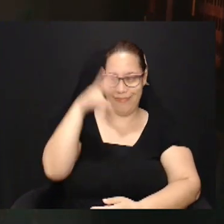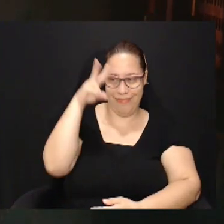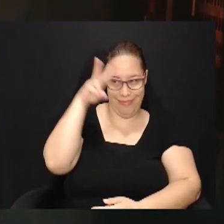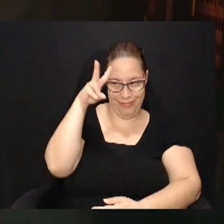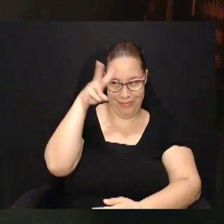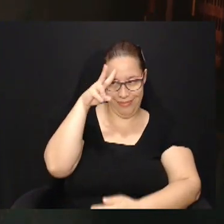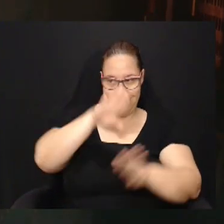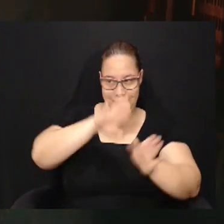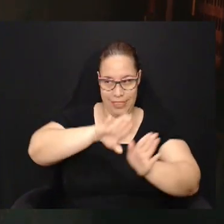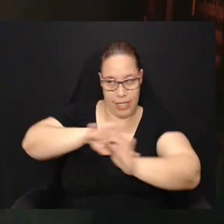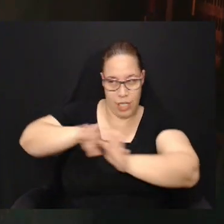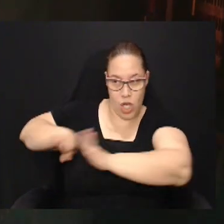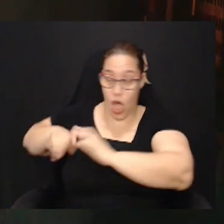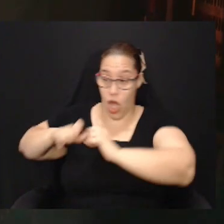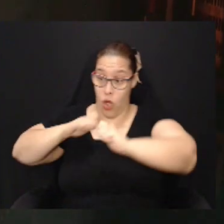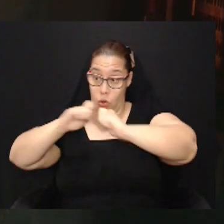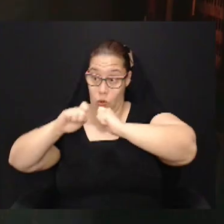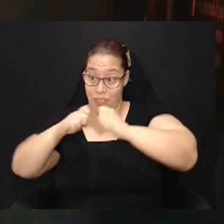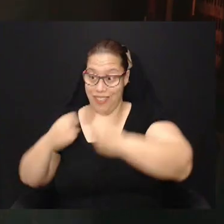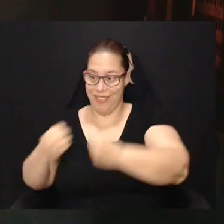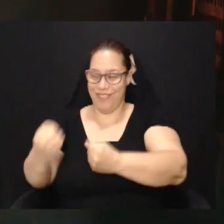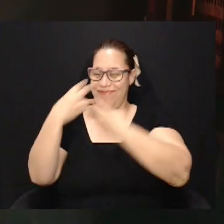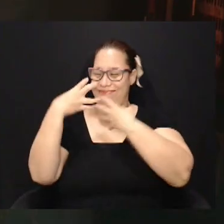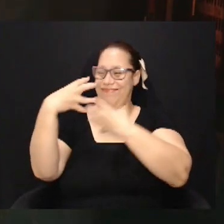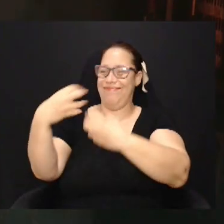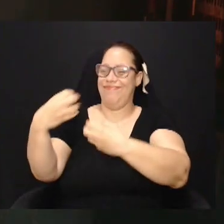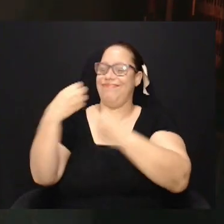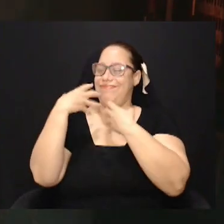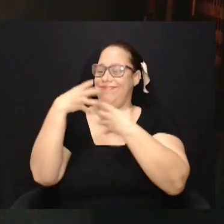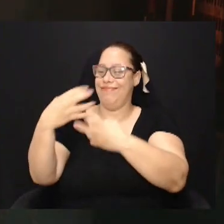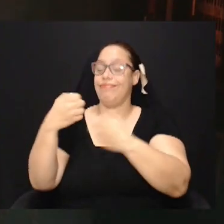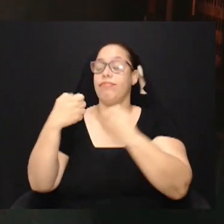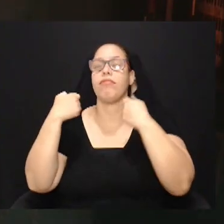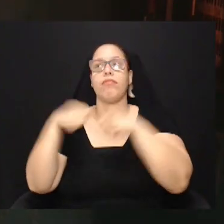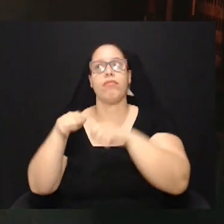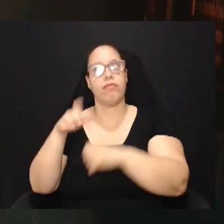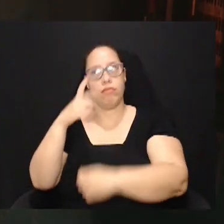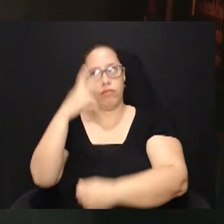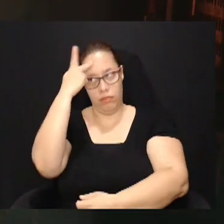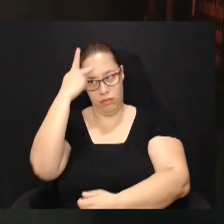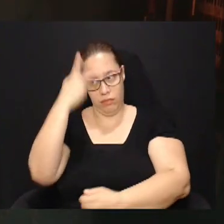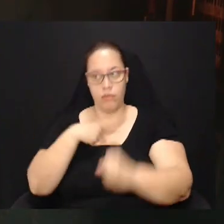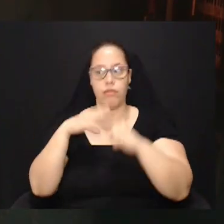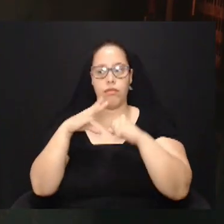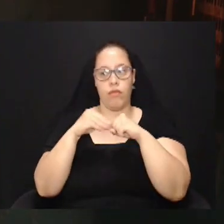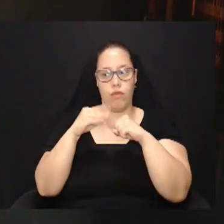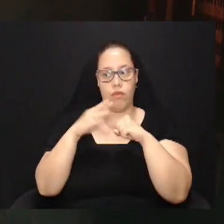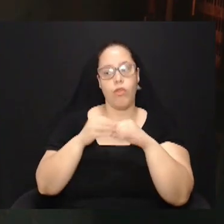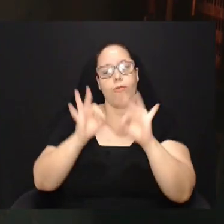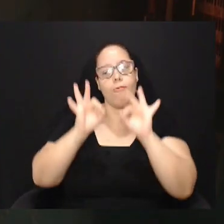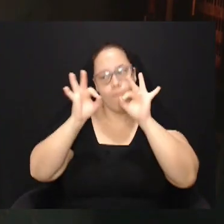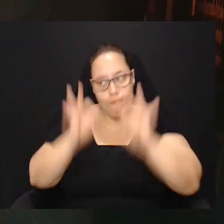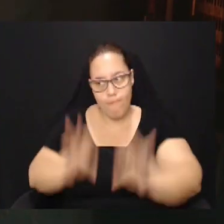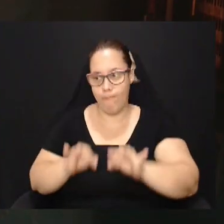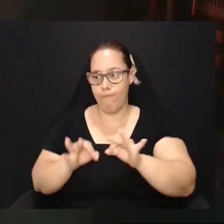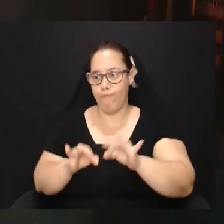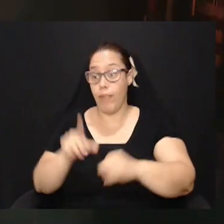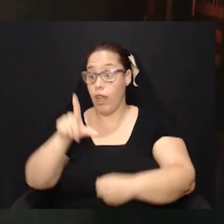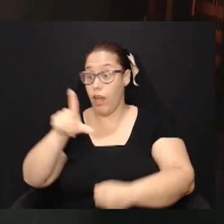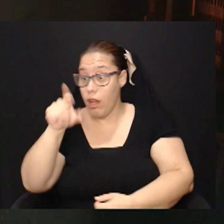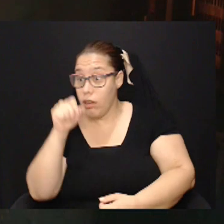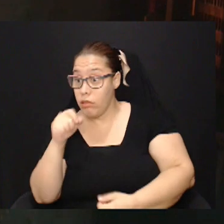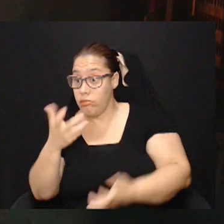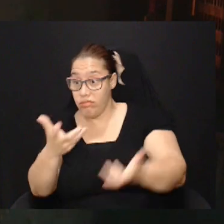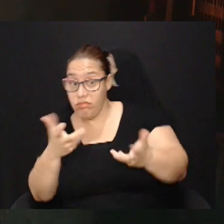nos controlar e passa a nos ensinar. Então, a gente precisa ter um autoconhecimento e uma assertividade no momento que a gente vai escolher aquilo que a gente